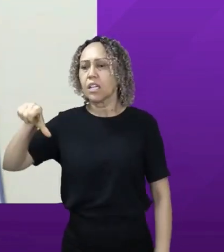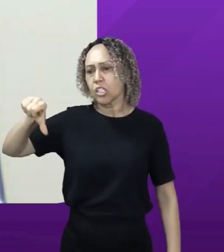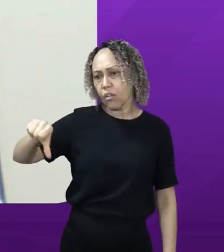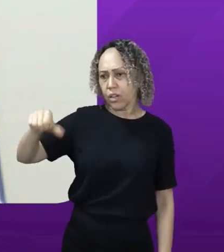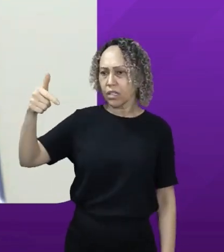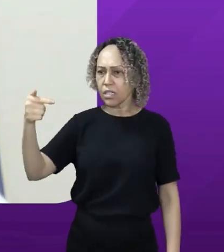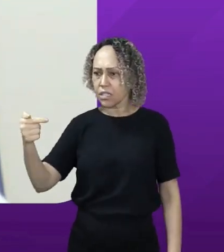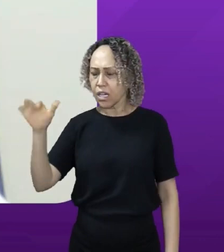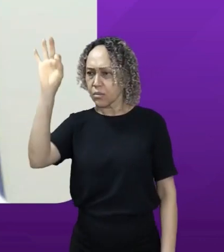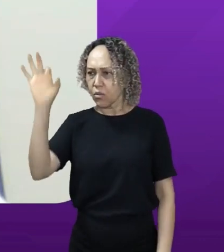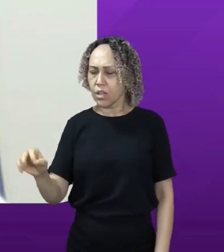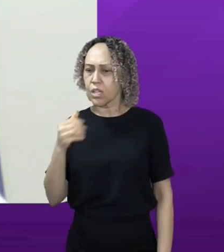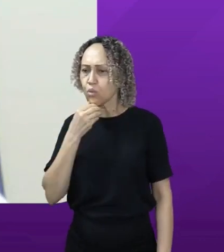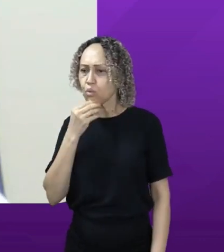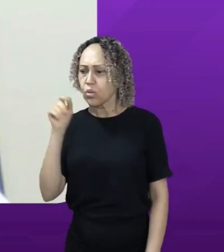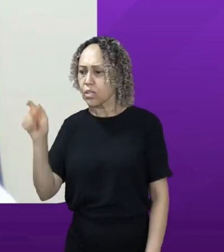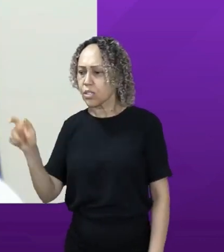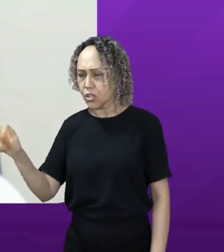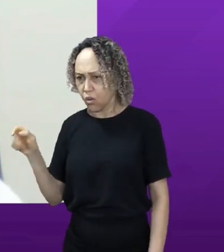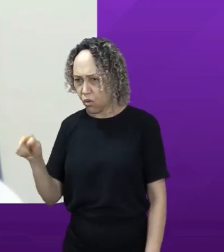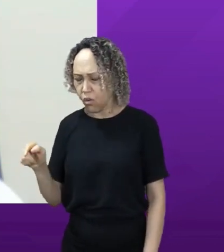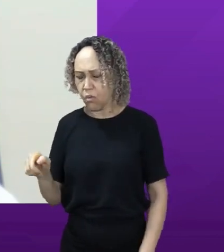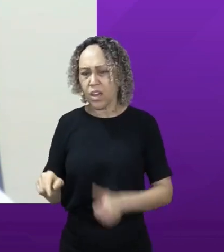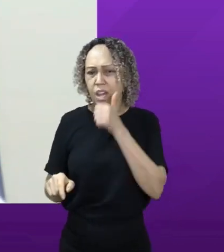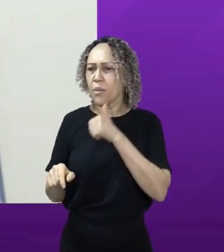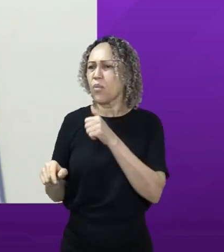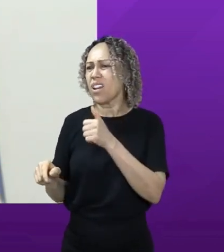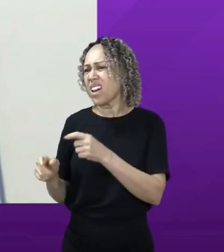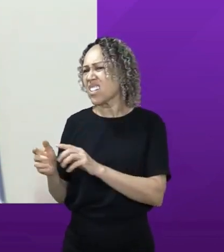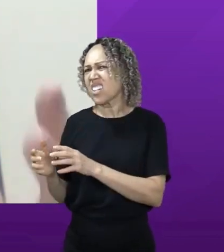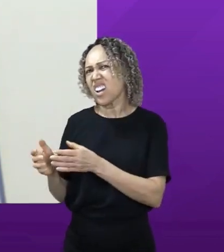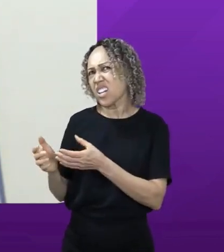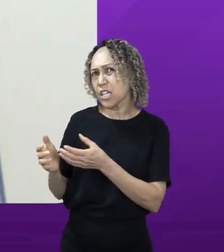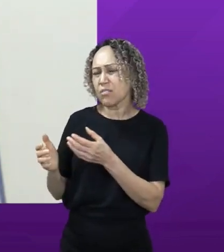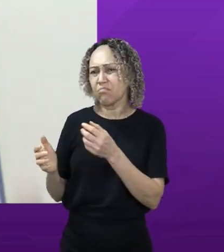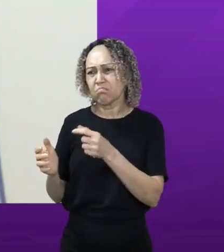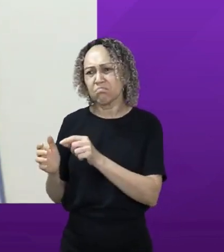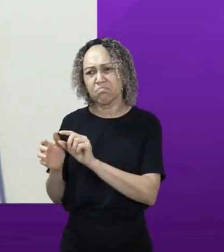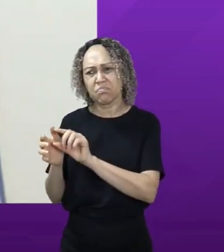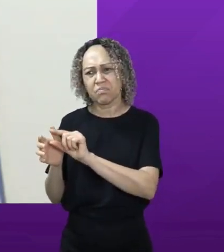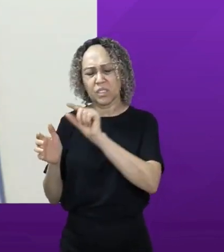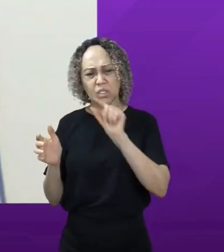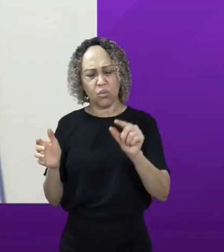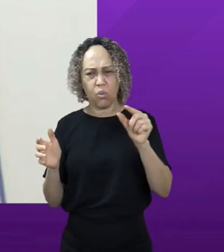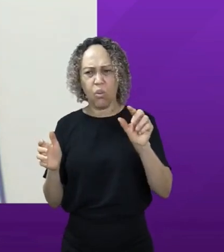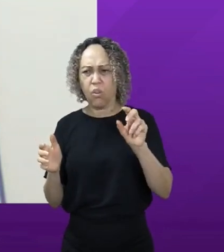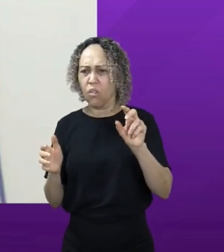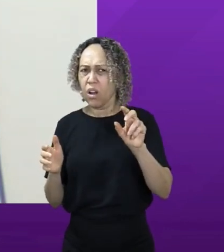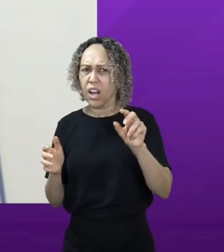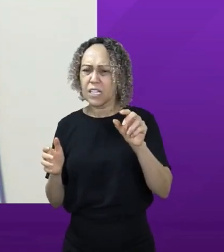tinham chance de entrar, de concorrer um número de vagas muito pequeno. Foi no governo de uma mulher petista, né,